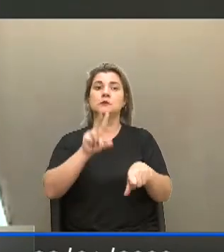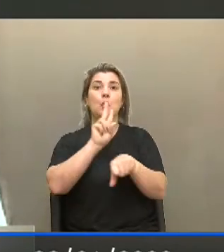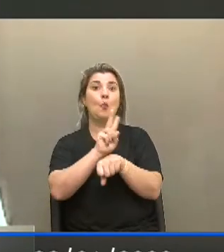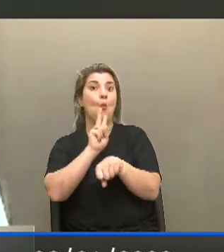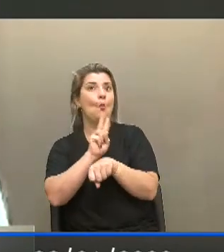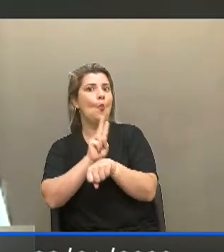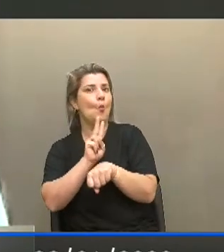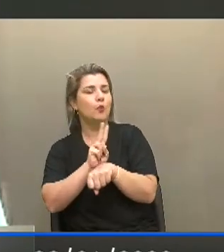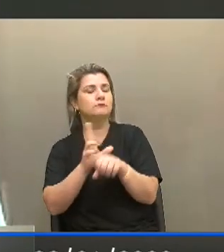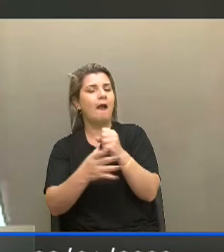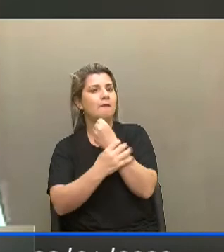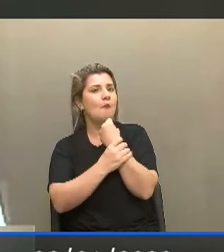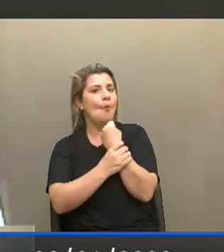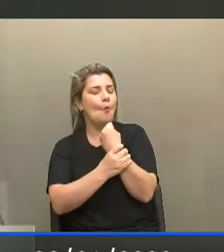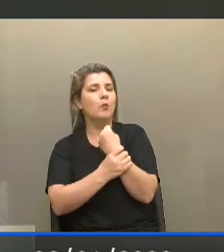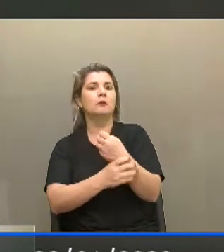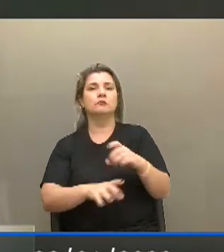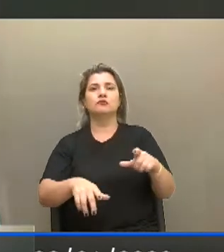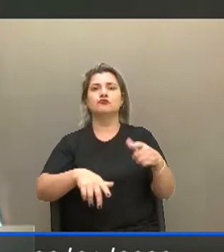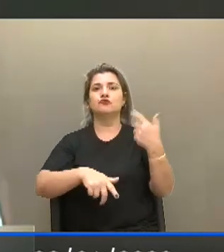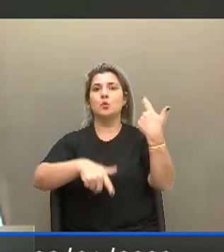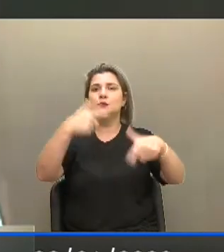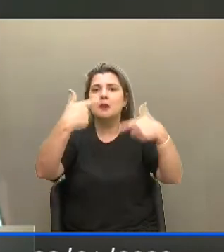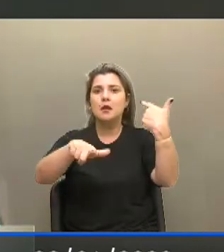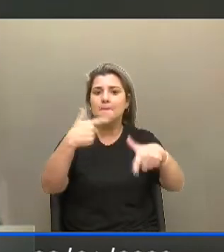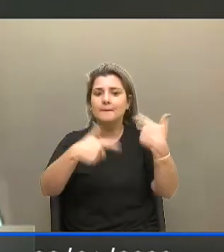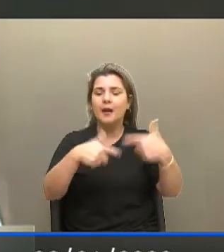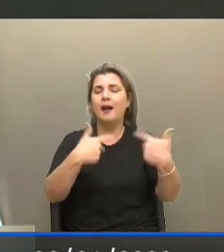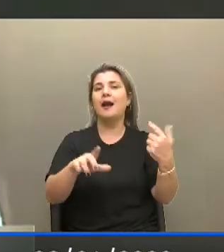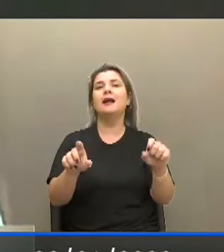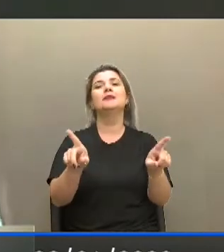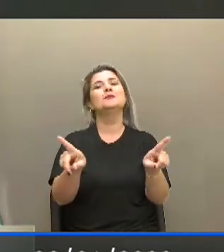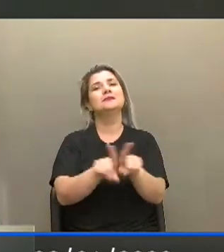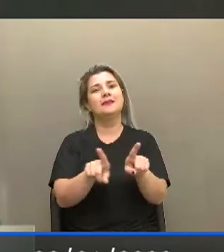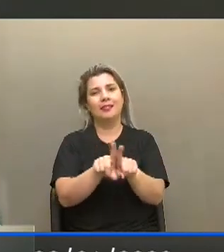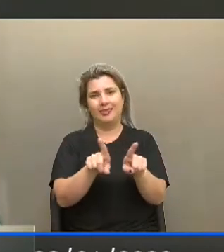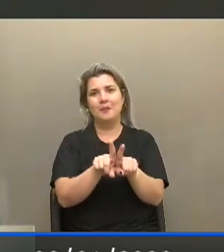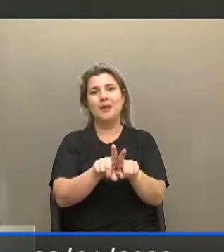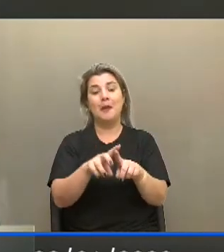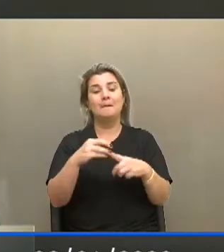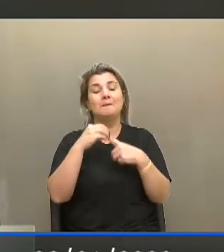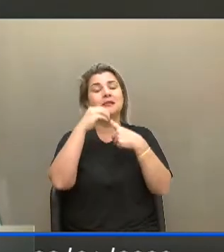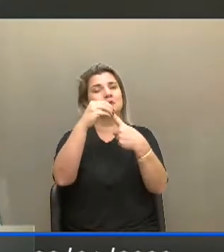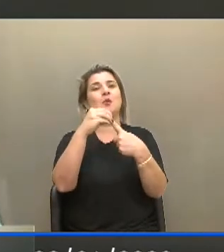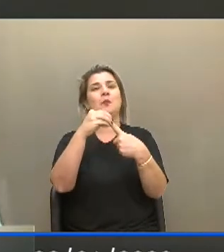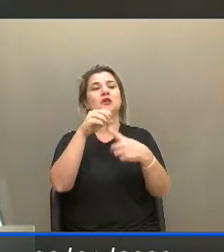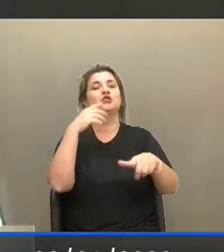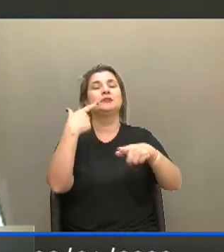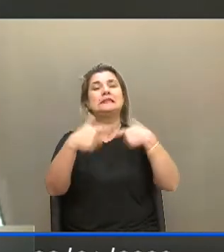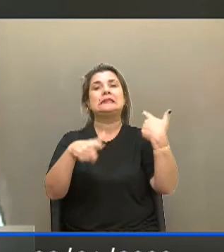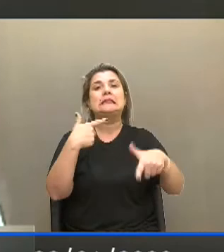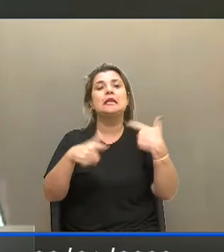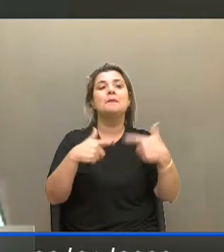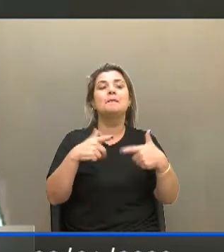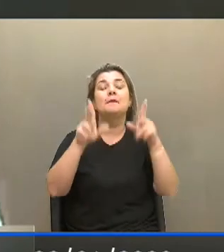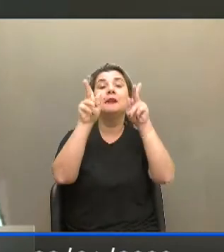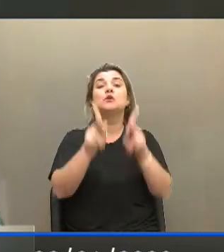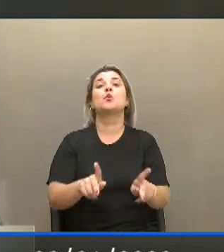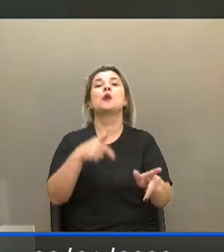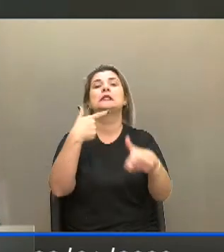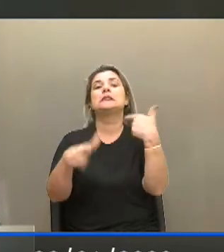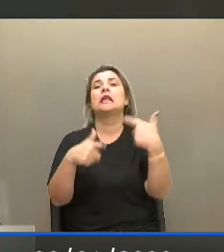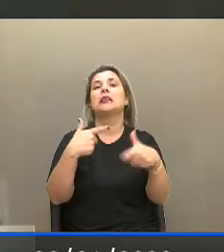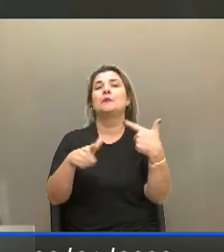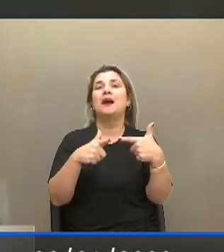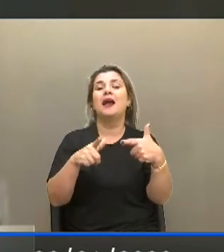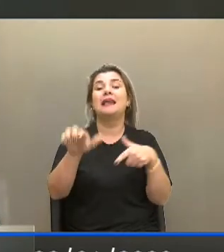também ajudar a salvar vidas, principalmente empregos de trabalhadores que trabalham, né, que cumprem a sua função na área